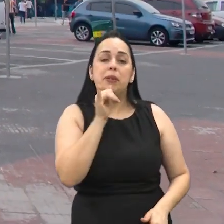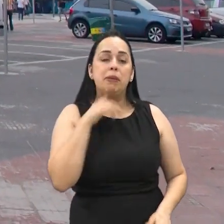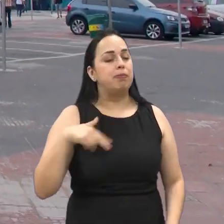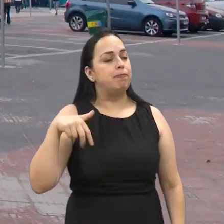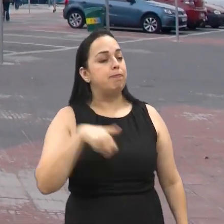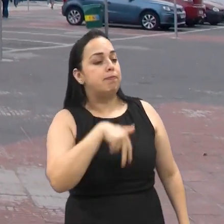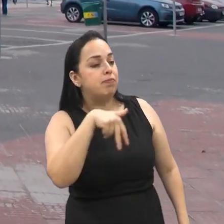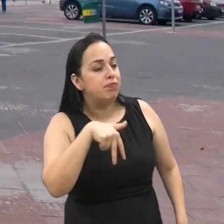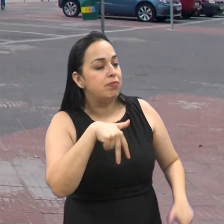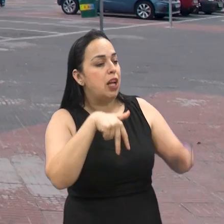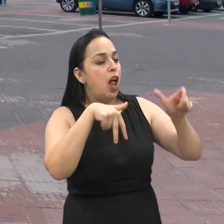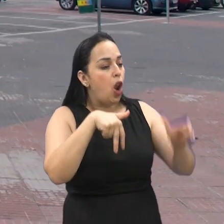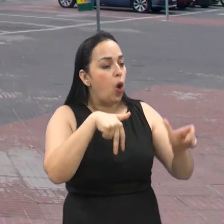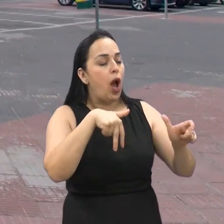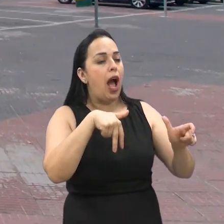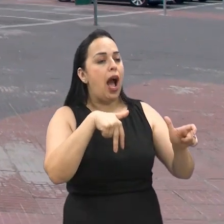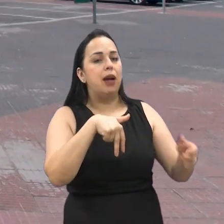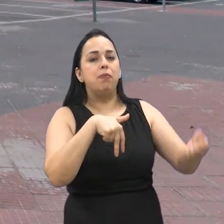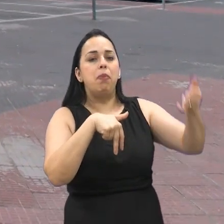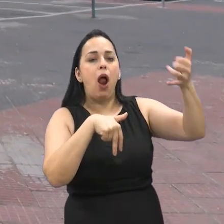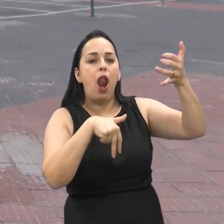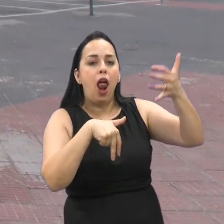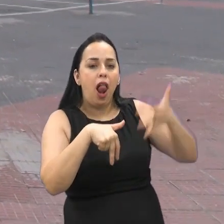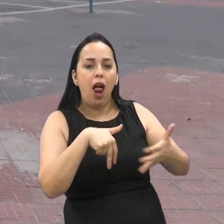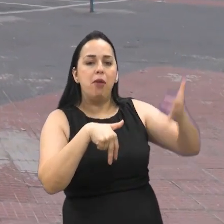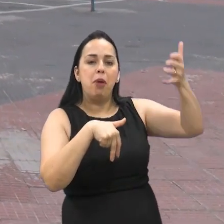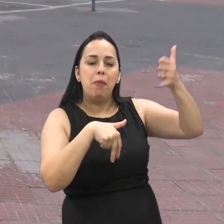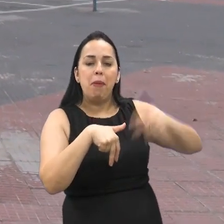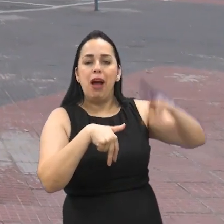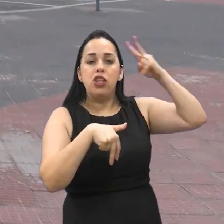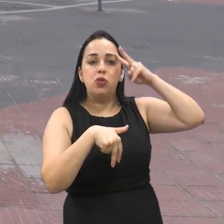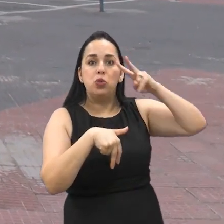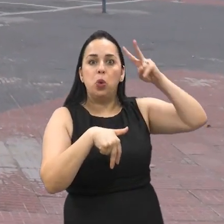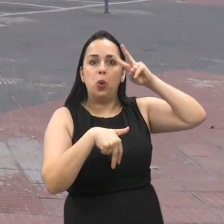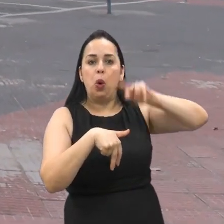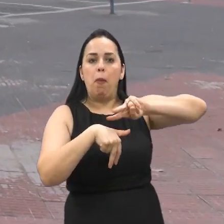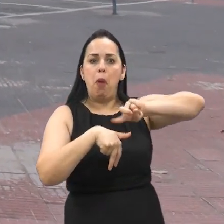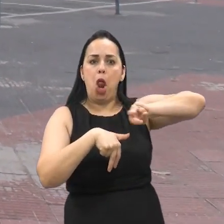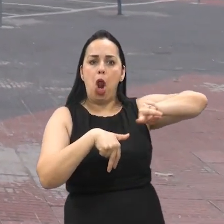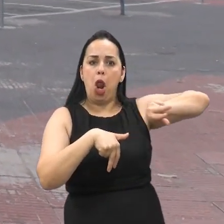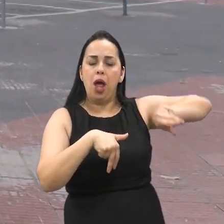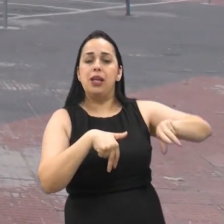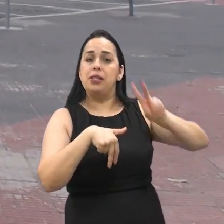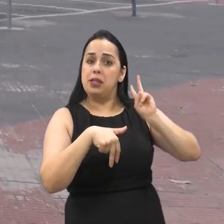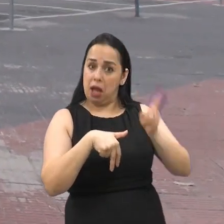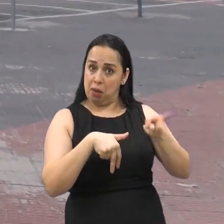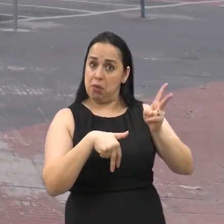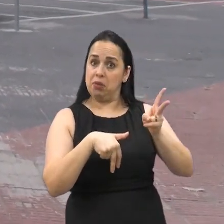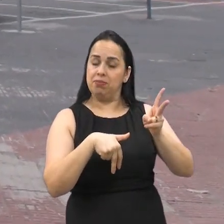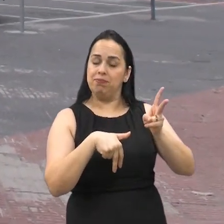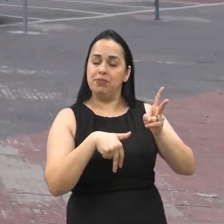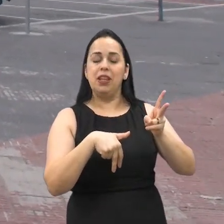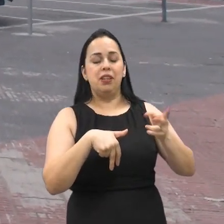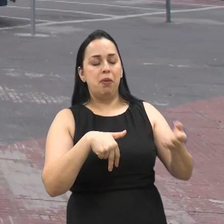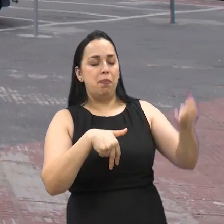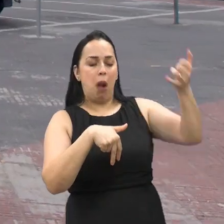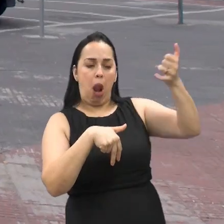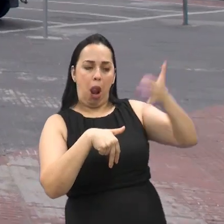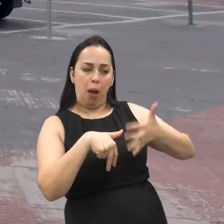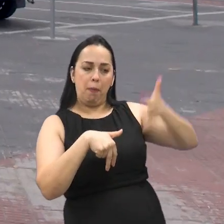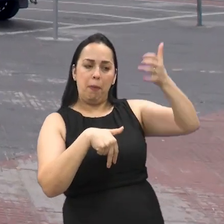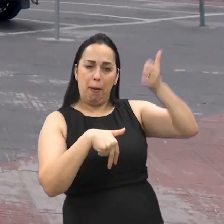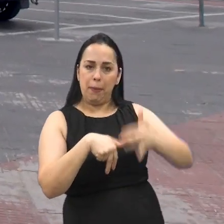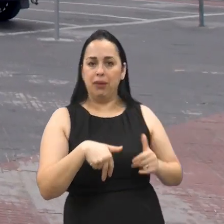parada os moradores conhecessem uma nova São José. São histórias que sempre estiveram ali, esperando para